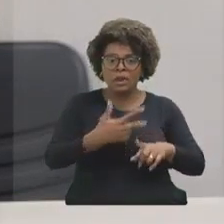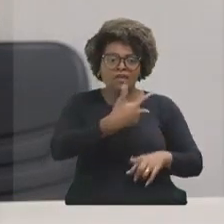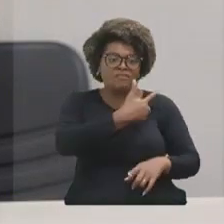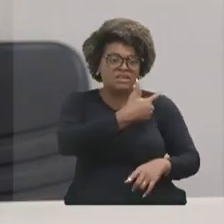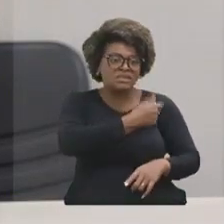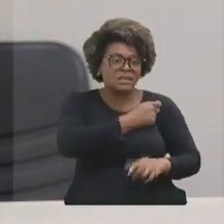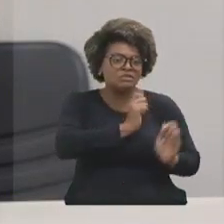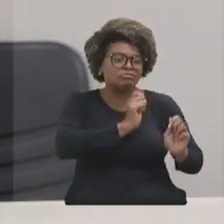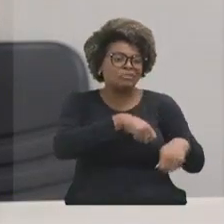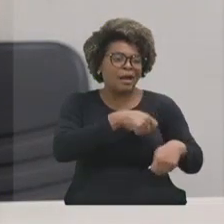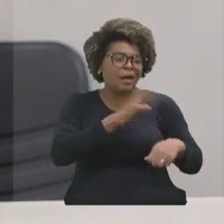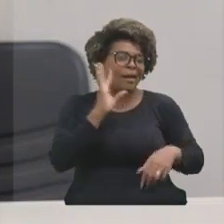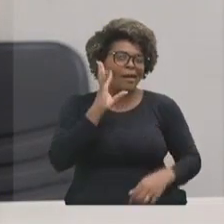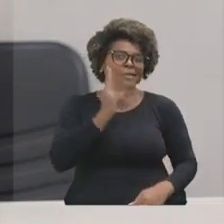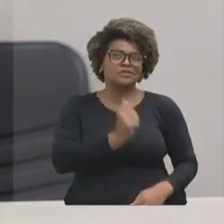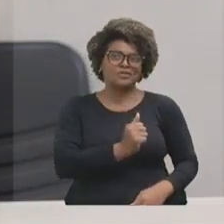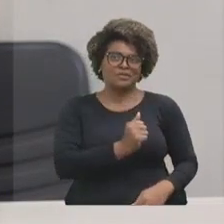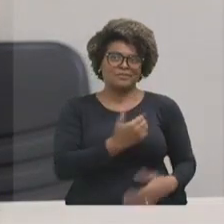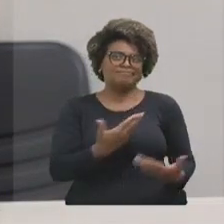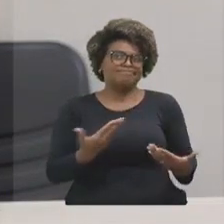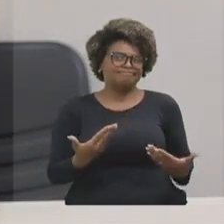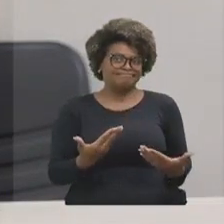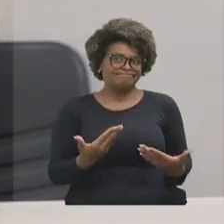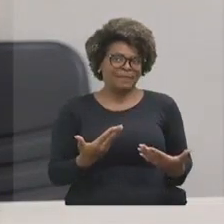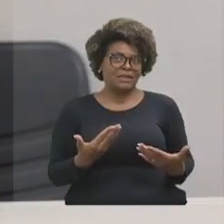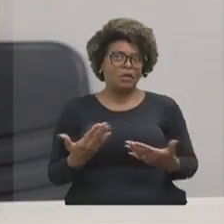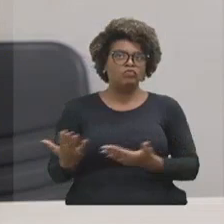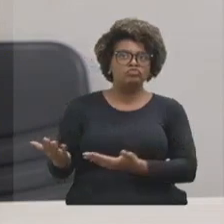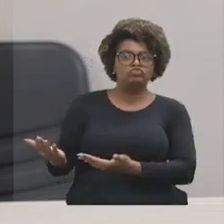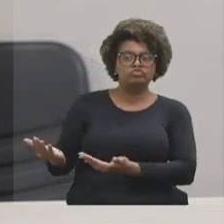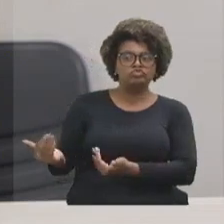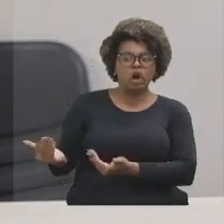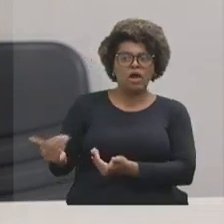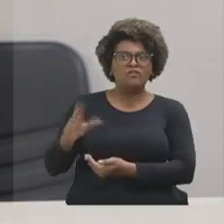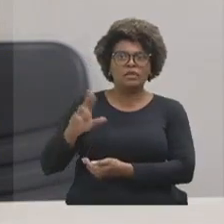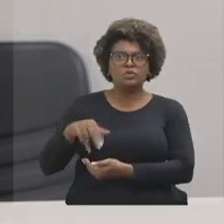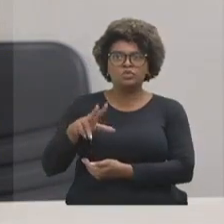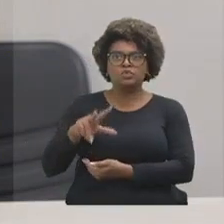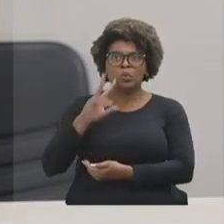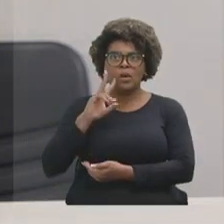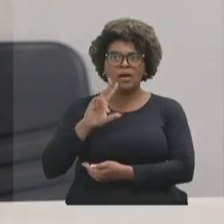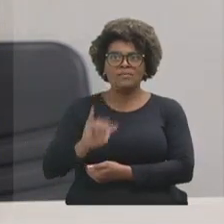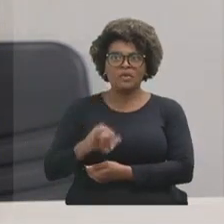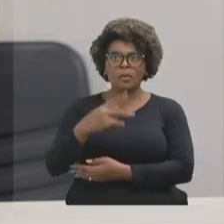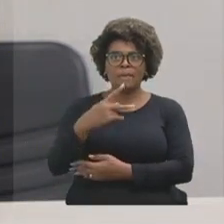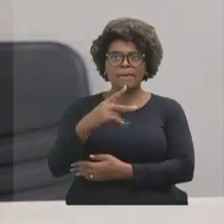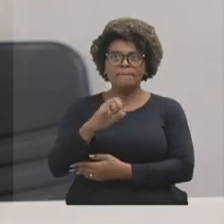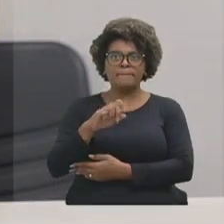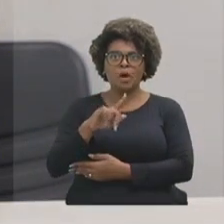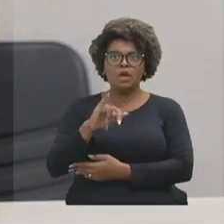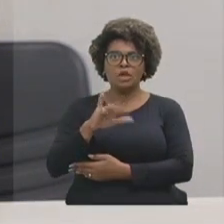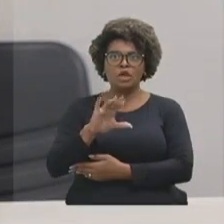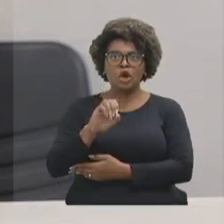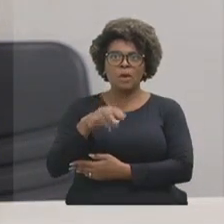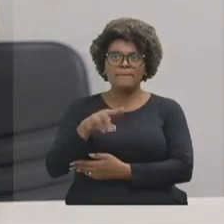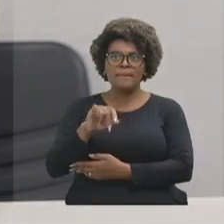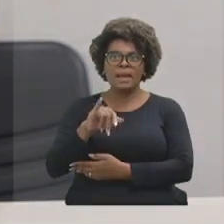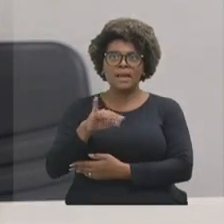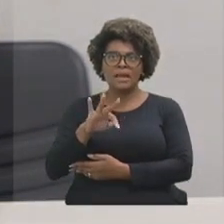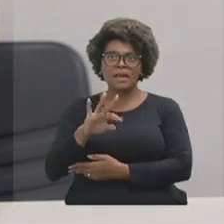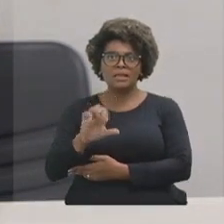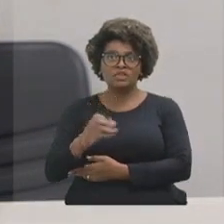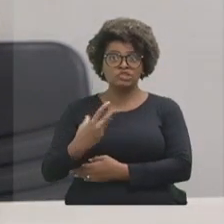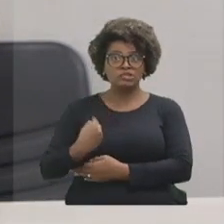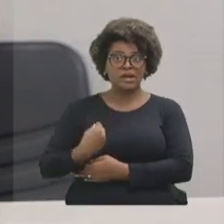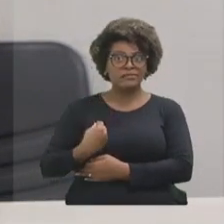pega um jovens que nunca viram poliomielite na vida Eles não conseguem entender o